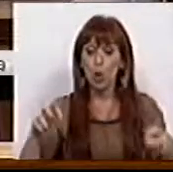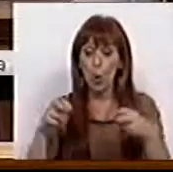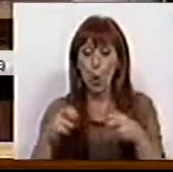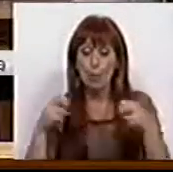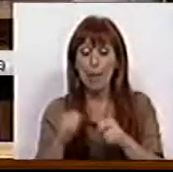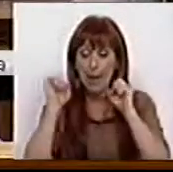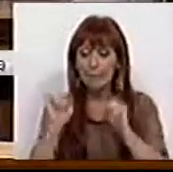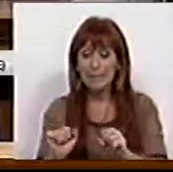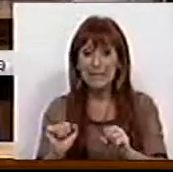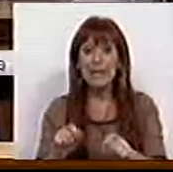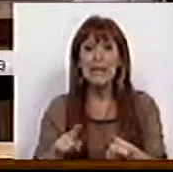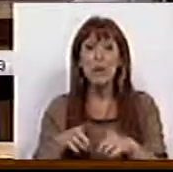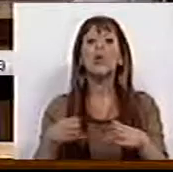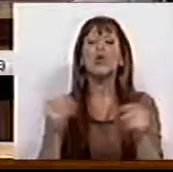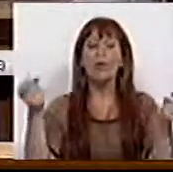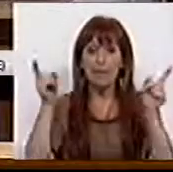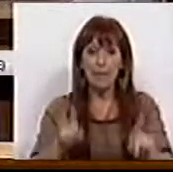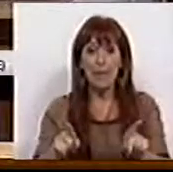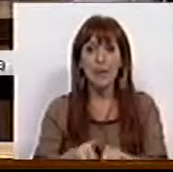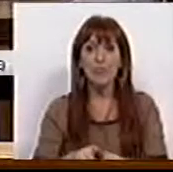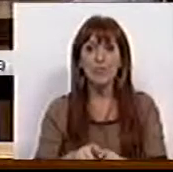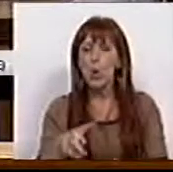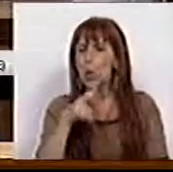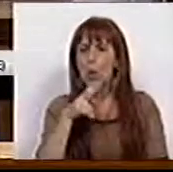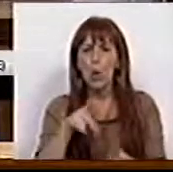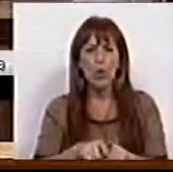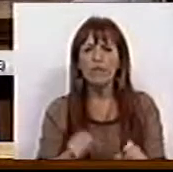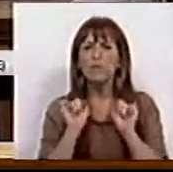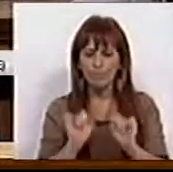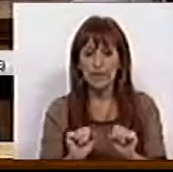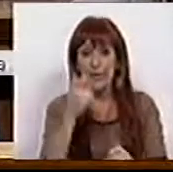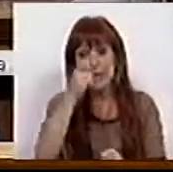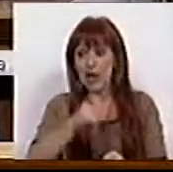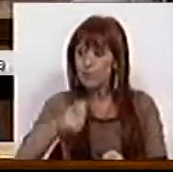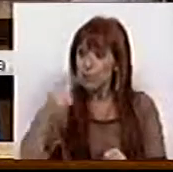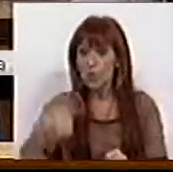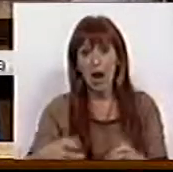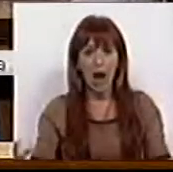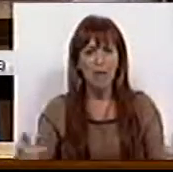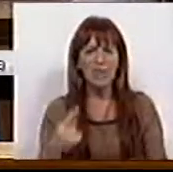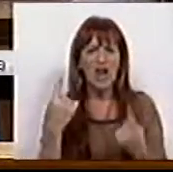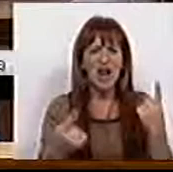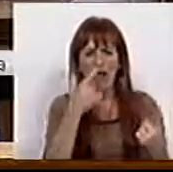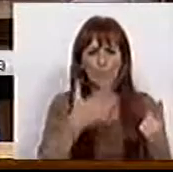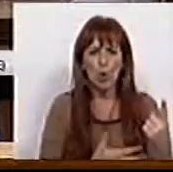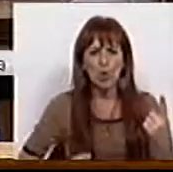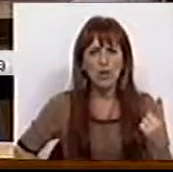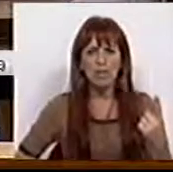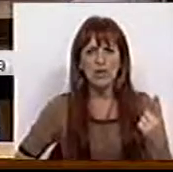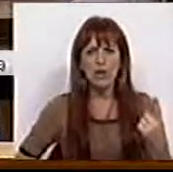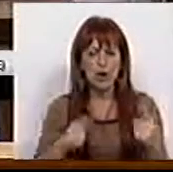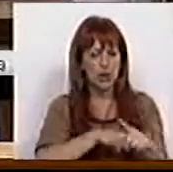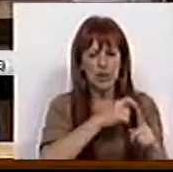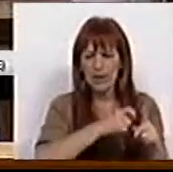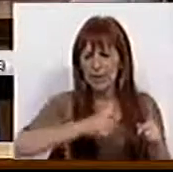problema concreto e para resolver o drama concreto das pessoas. Cada desempregado de